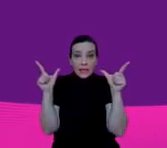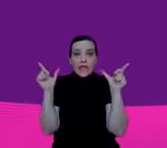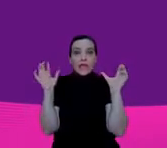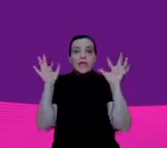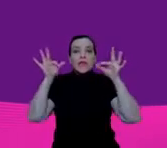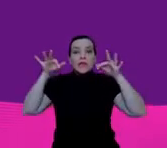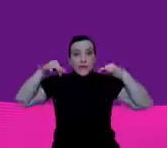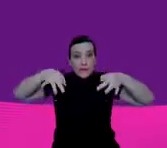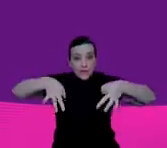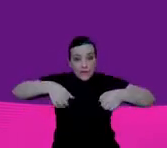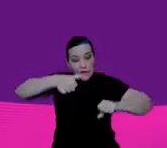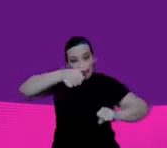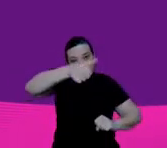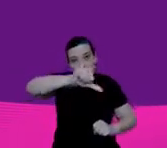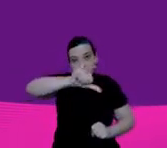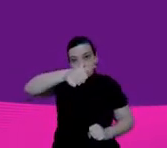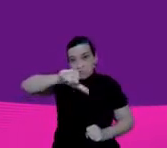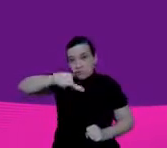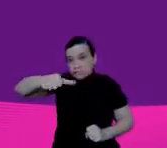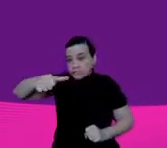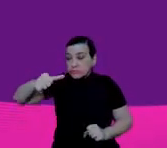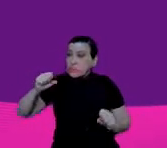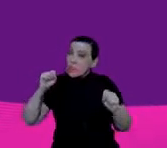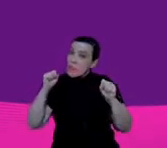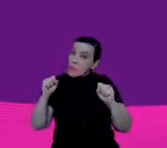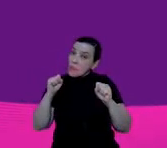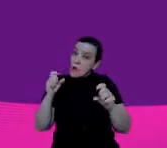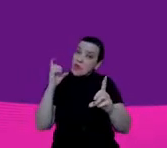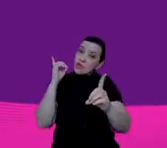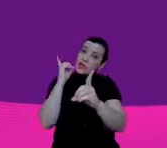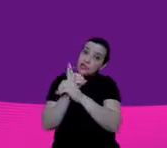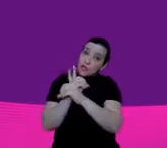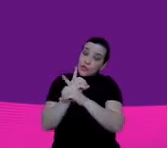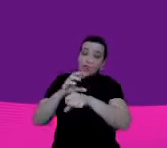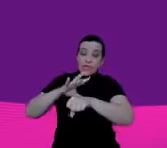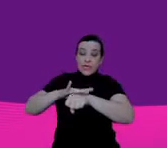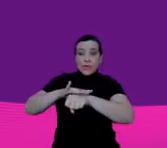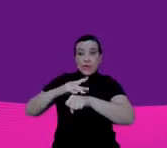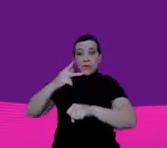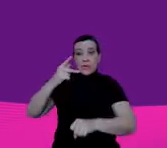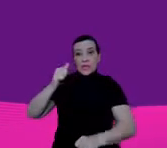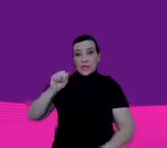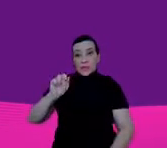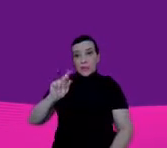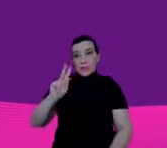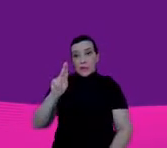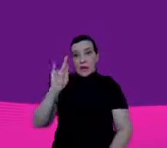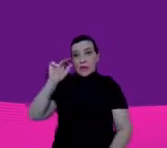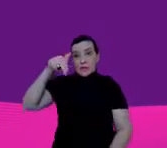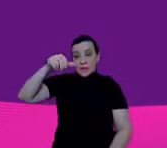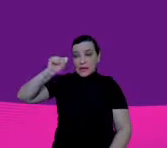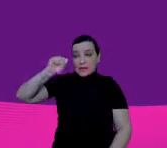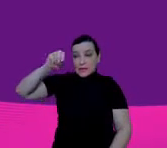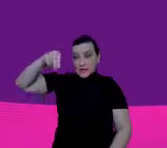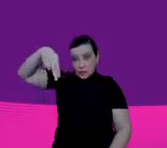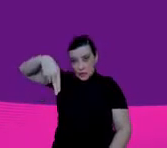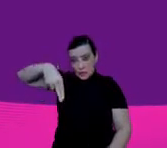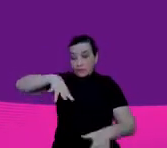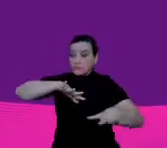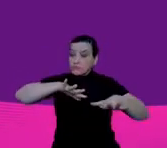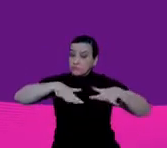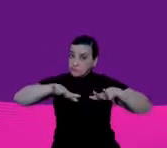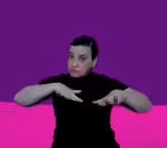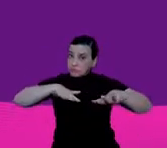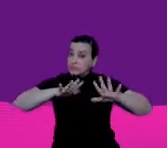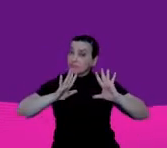pode chegar a um diagnóstico de doença de Parkinson clinicamente estabelecida. Para isso, você tem que ter